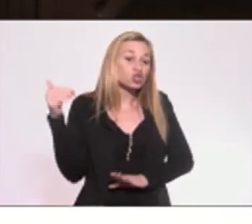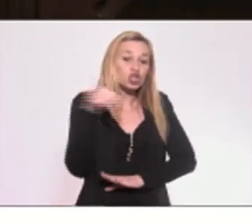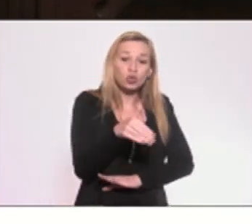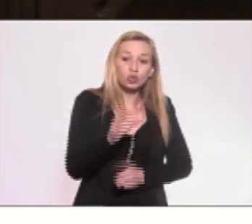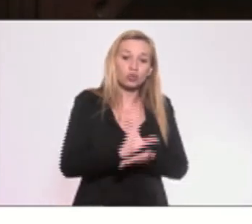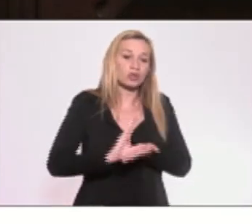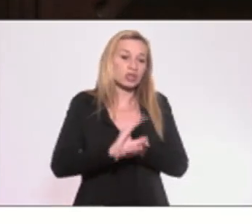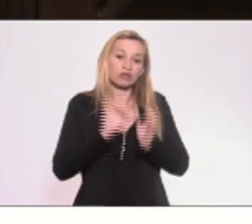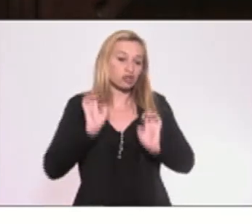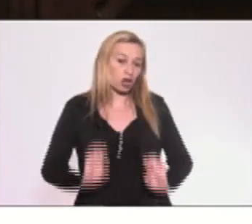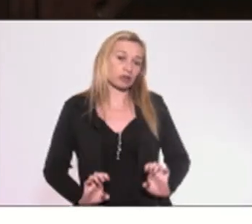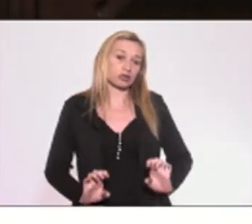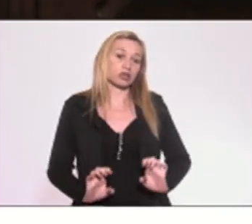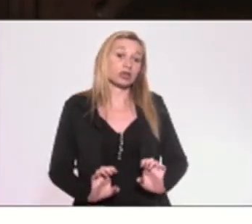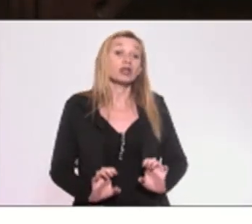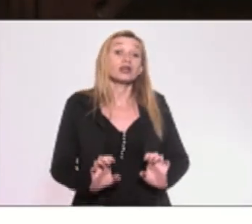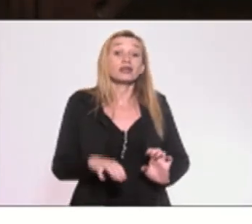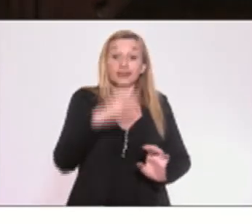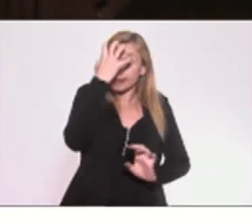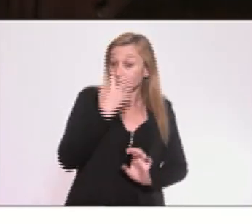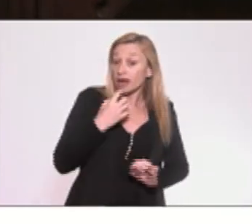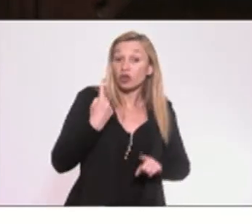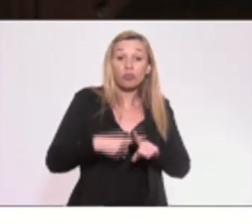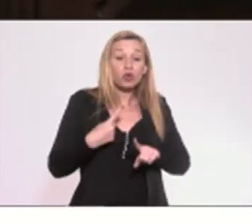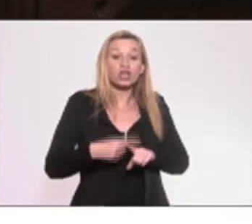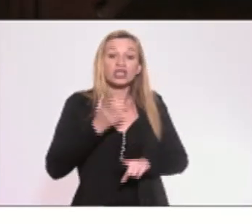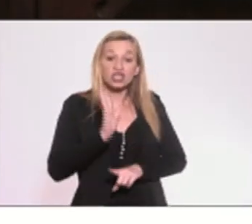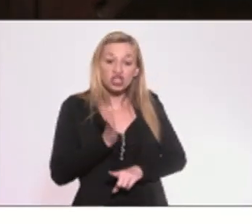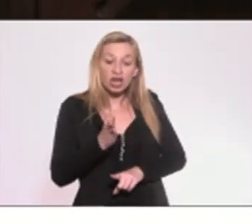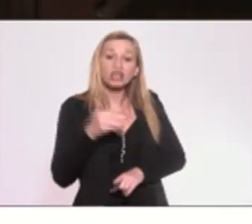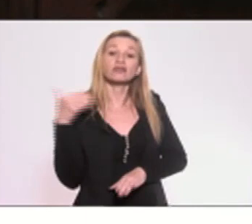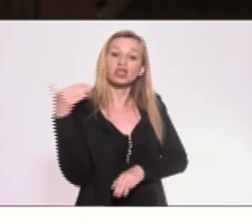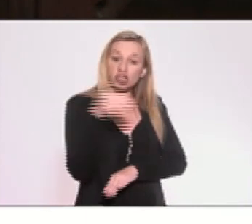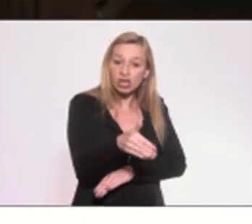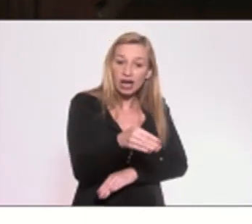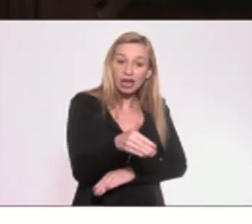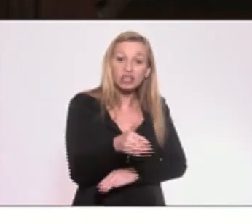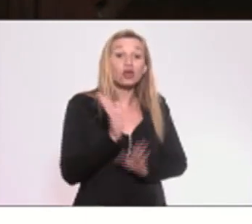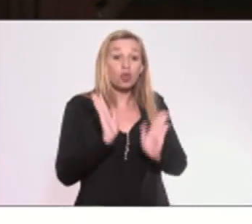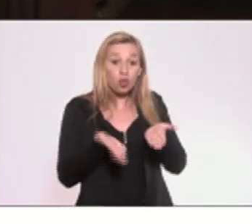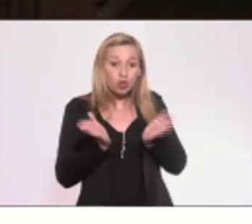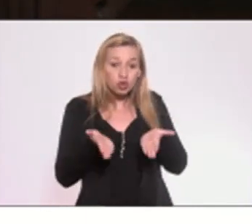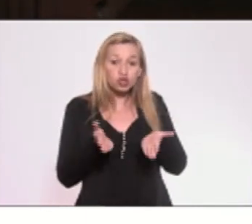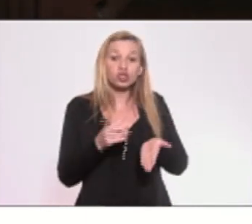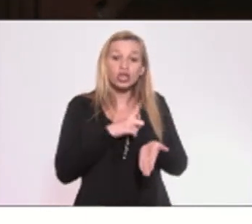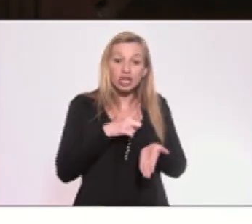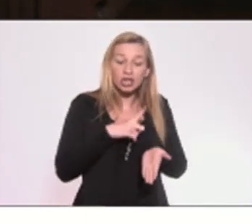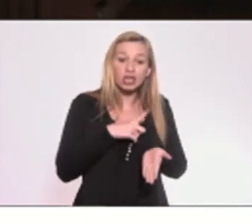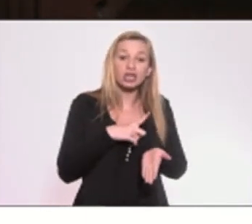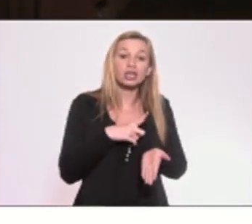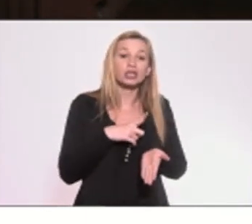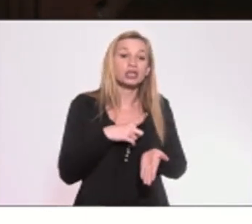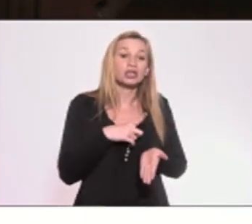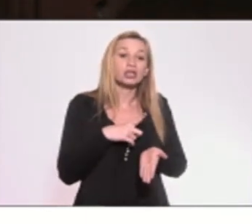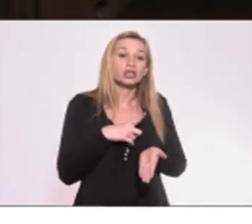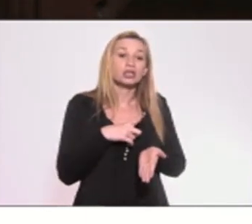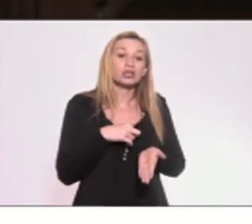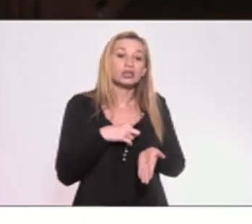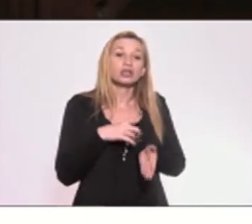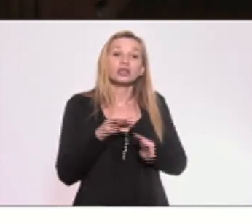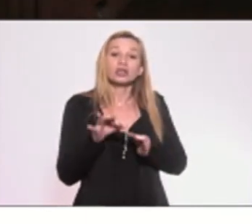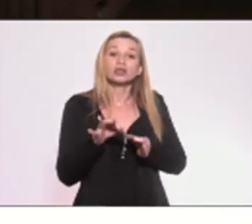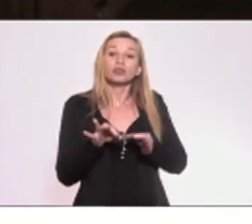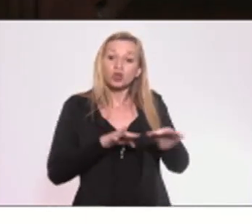Conselho de Ética. E isso é muito grave, porque se já tivesse chegado, hoje a gente já teria elementos produzidos pela